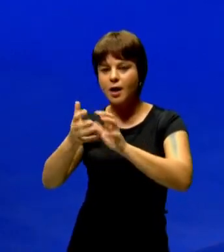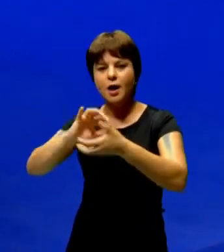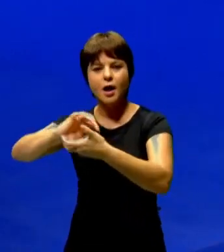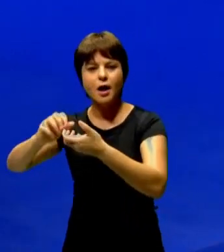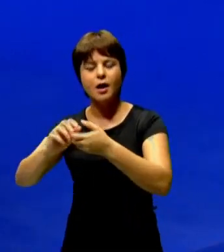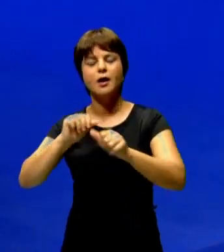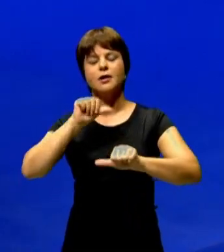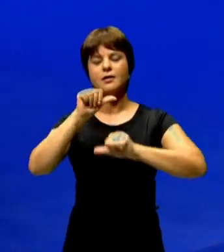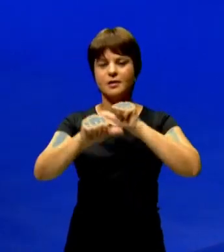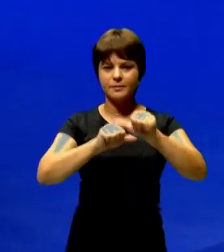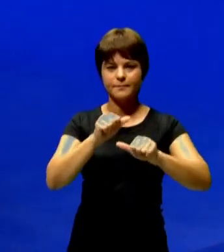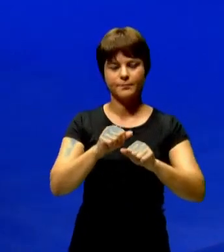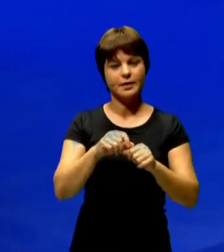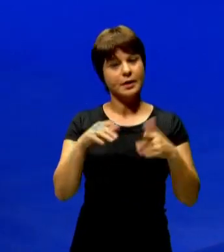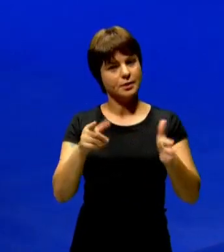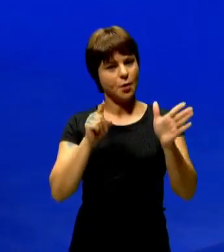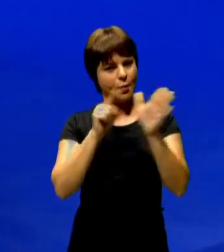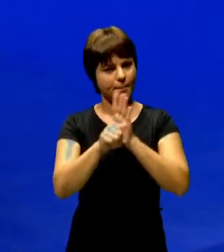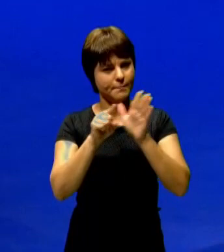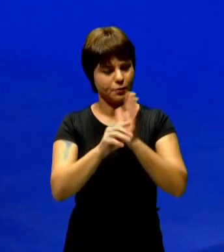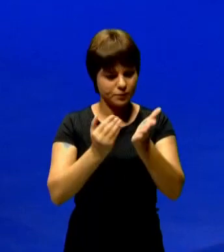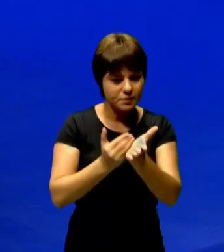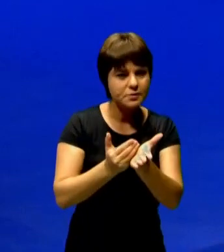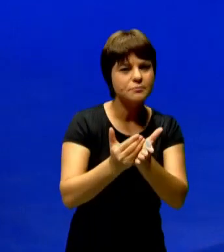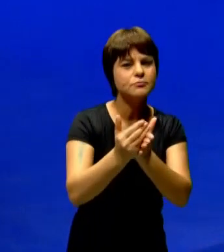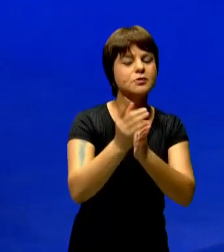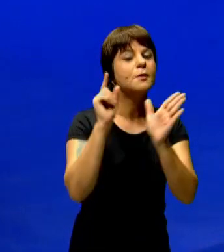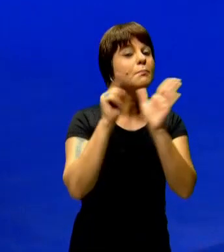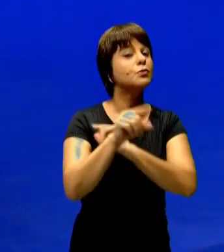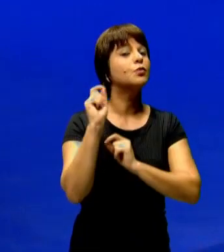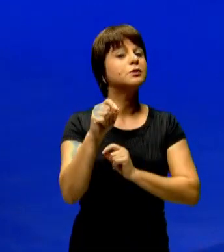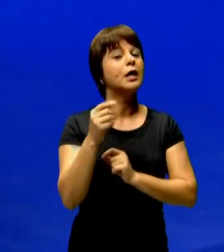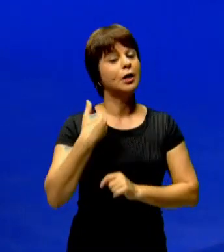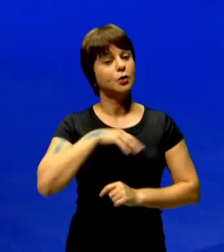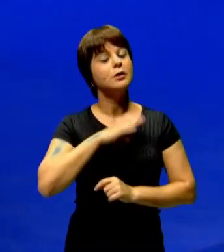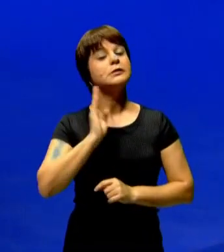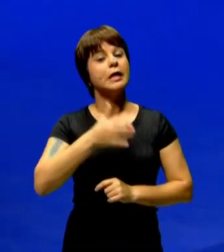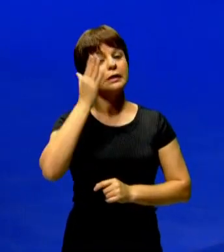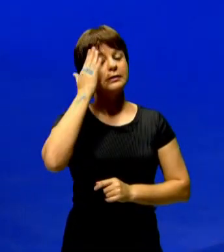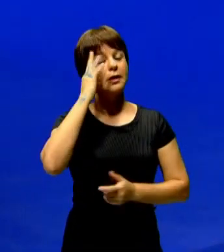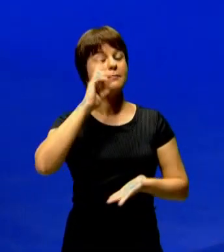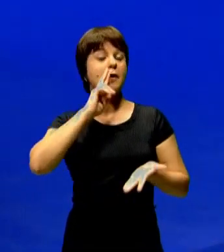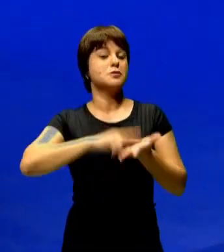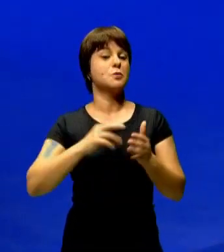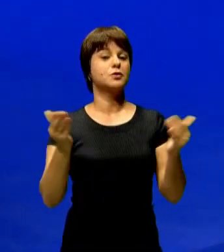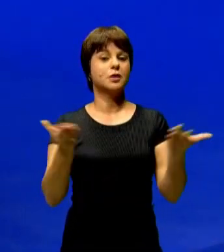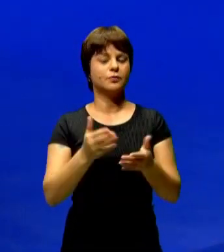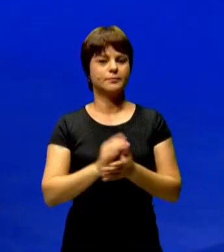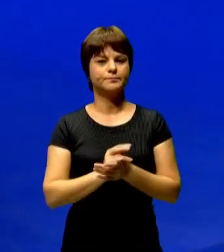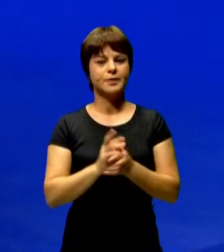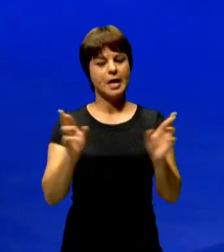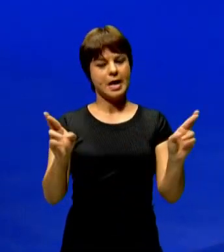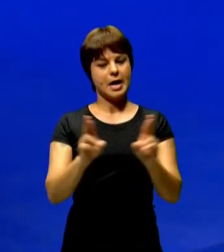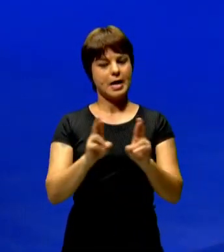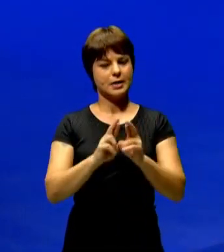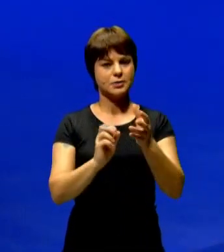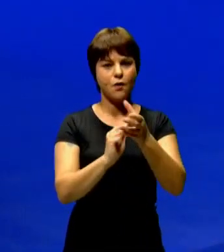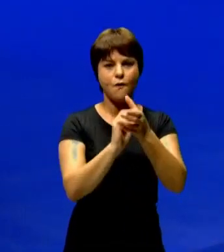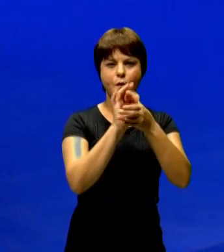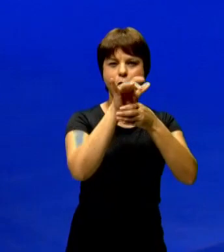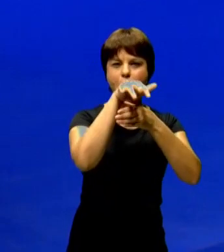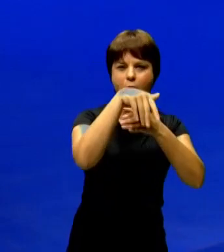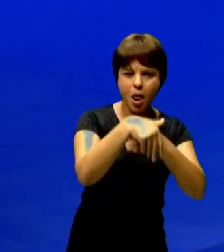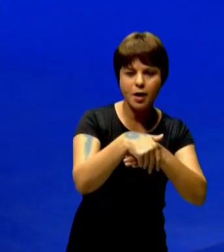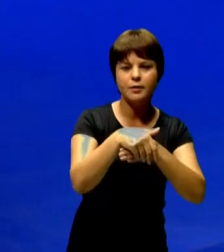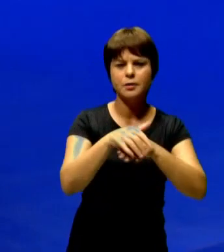transformações. Então aquela pergunta que nós fizemos no início, nós já sabemos a resposta. A relação entre vulcão, terremotos